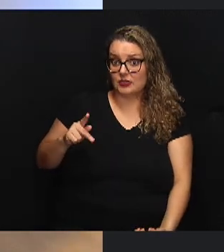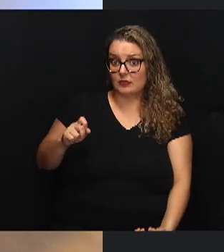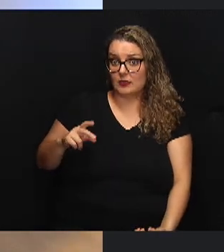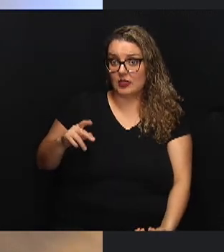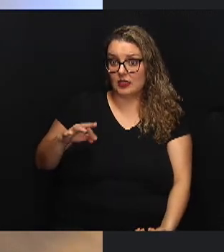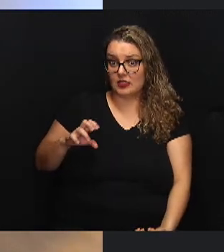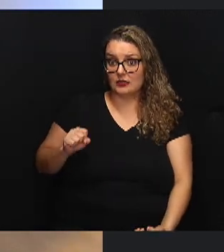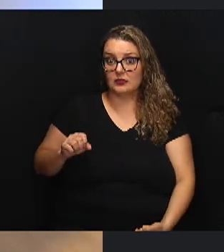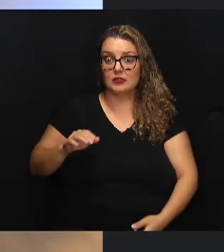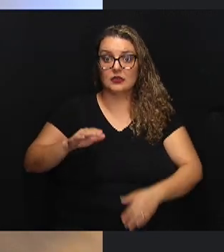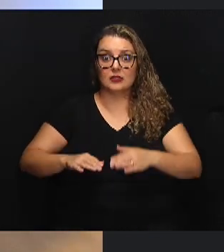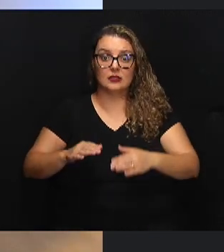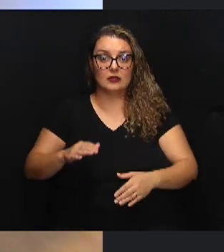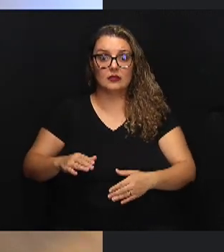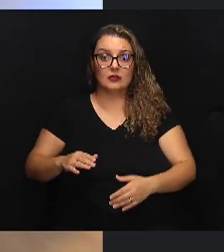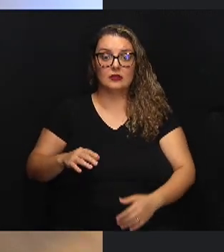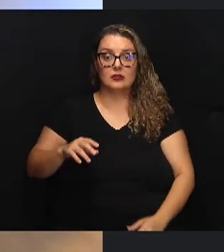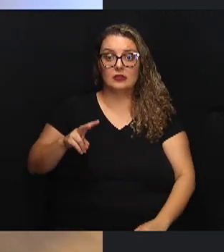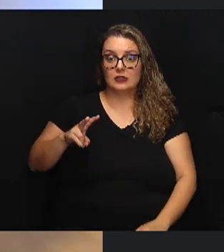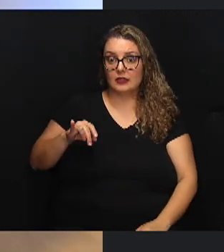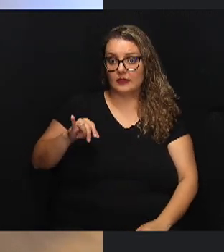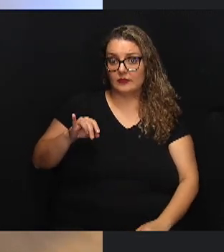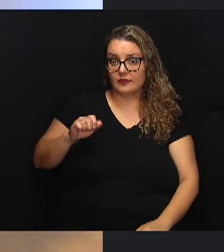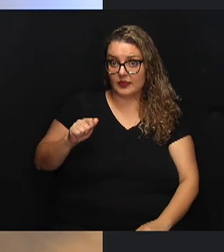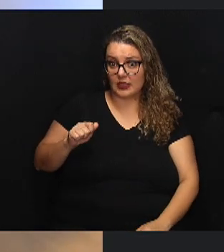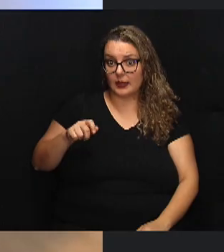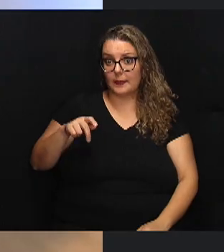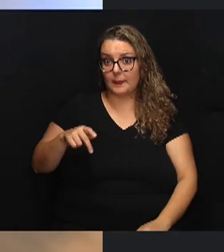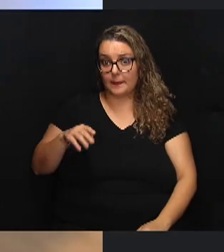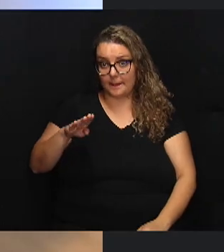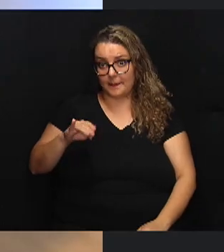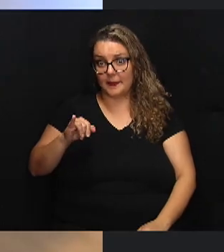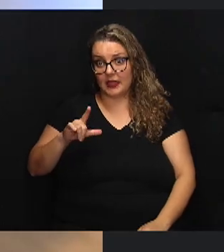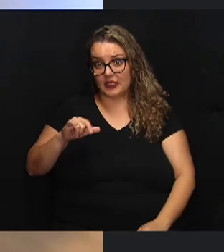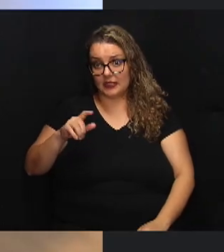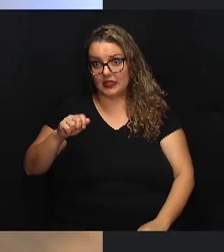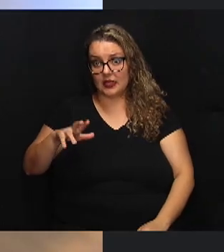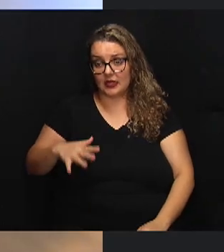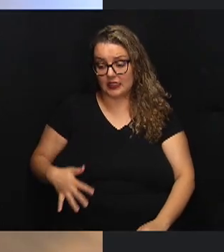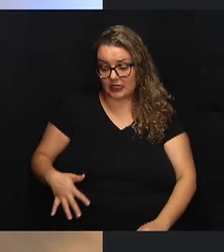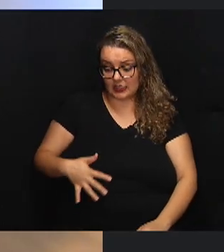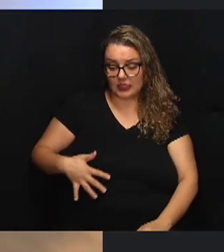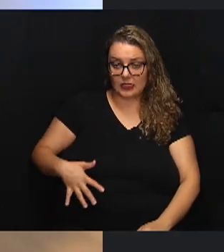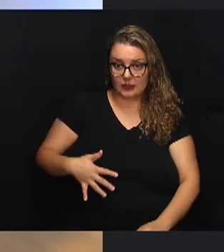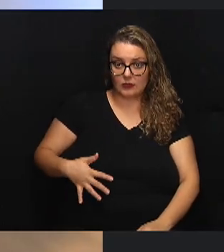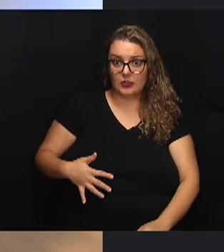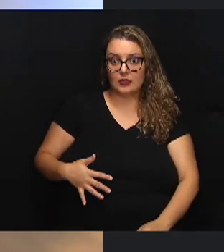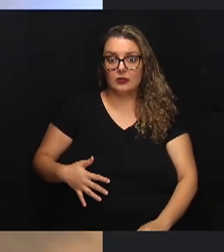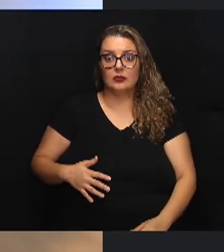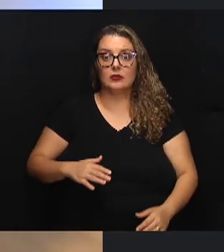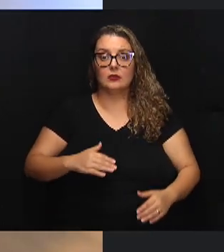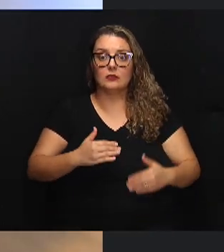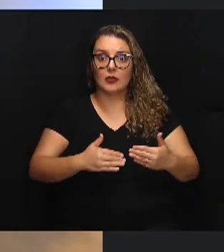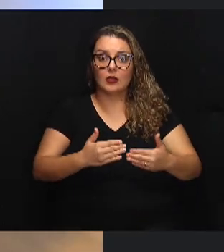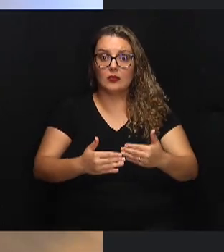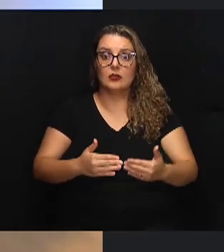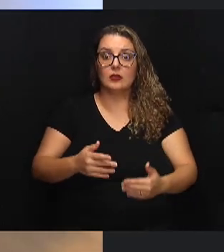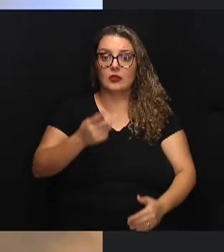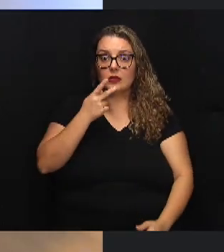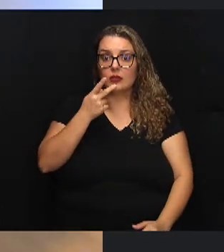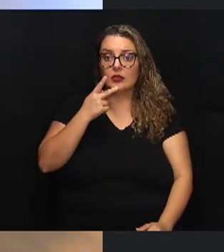uma obstrução da via biliar, que passa ali naquela região. Então, muitas vezes o paciente desenvolve um quadro que a gente chama